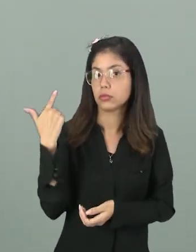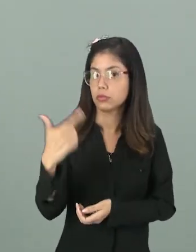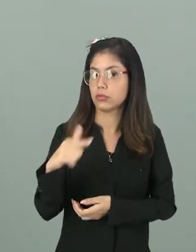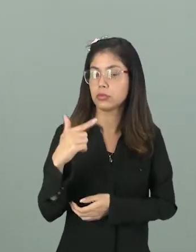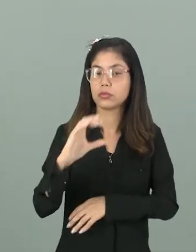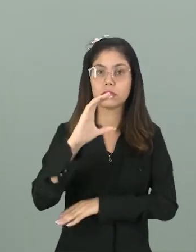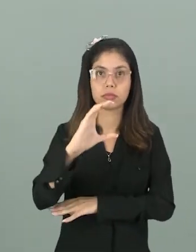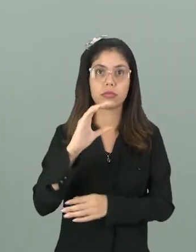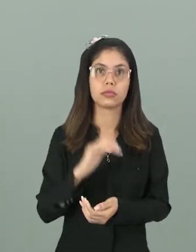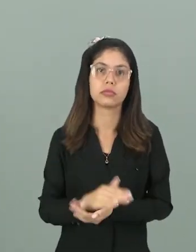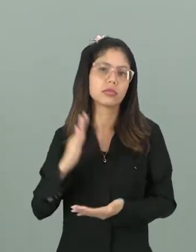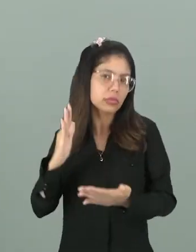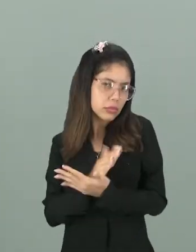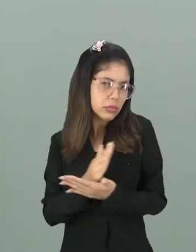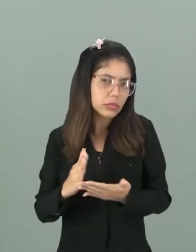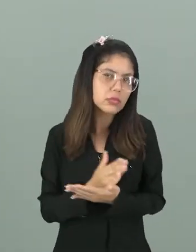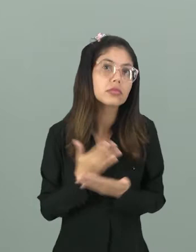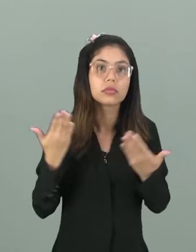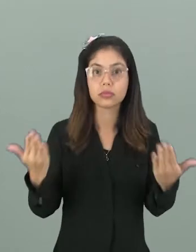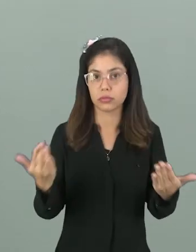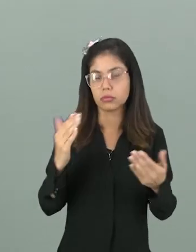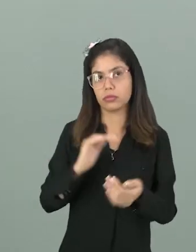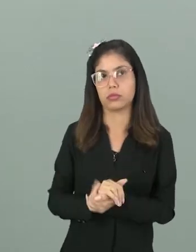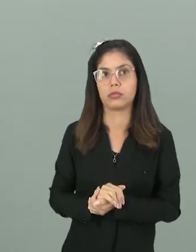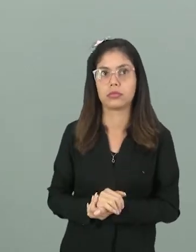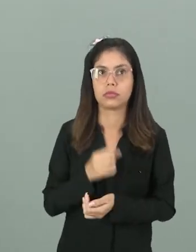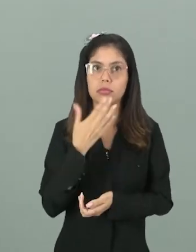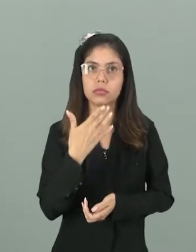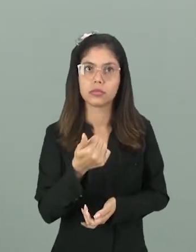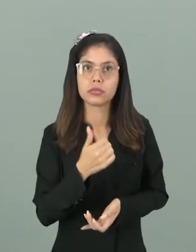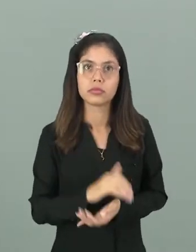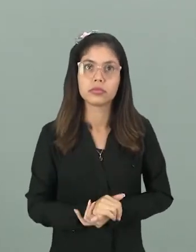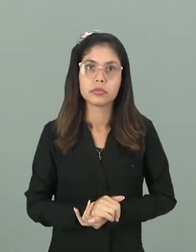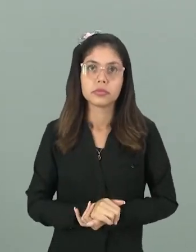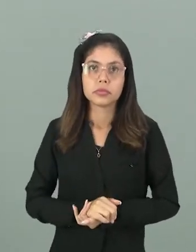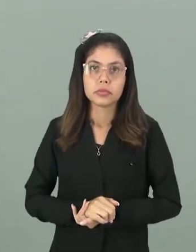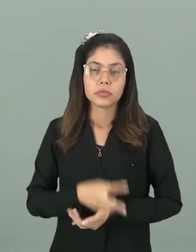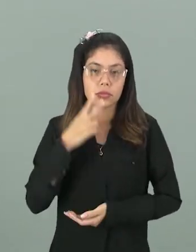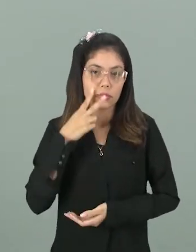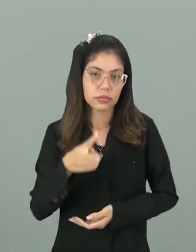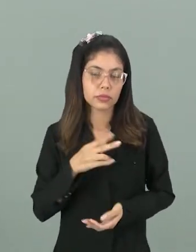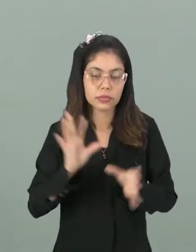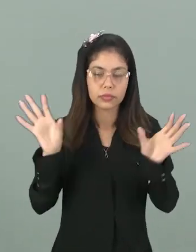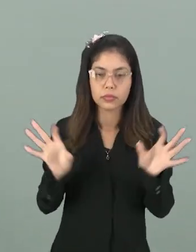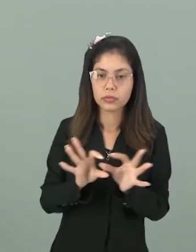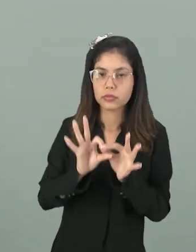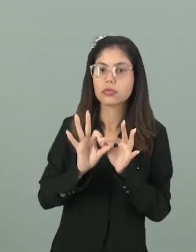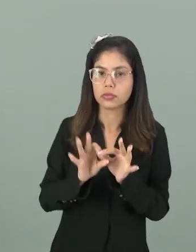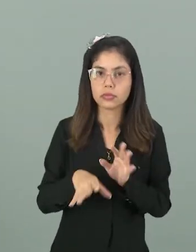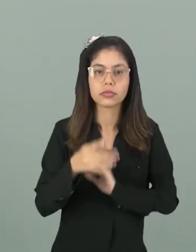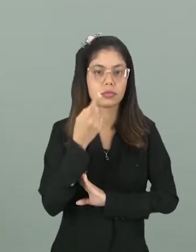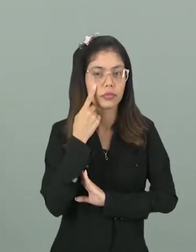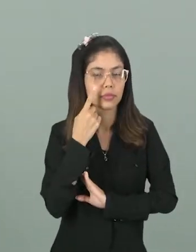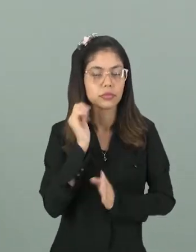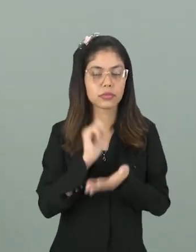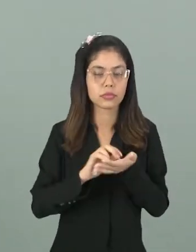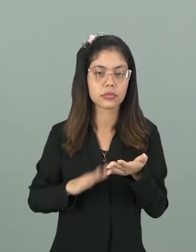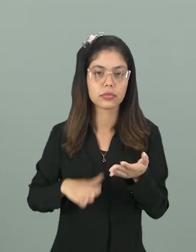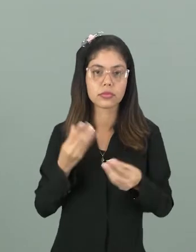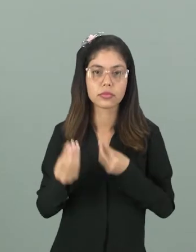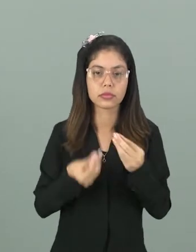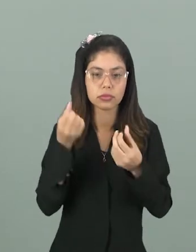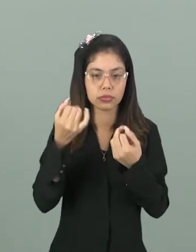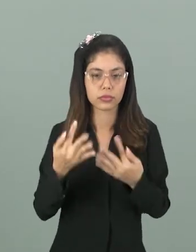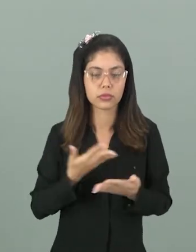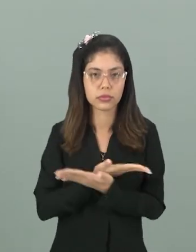têm carbono, mas existem algumas exceções para isso, tá? E aí vamos ver se vocês estão ligados aí para o nosso exercitando conforme